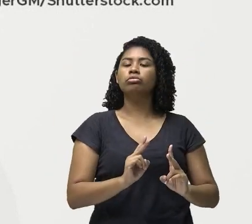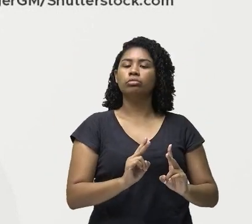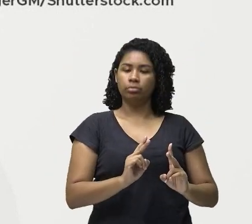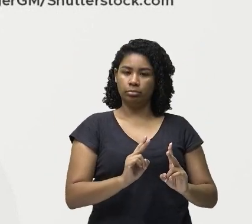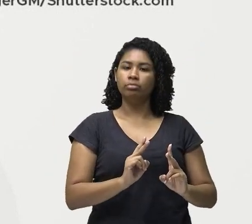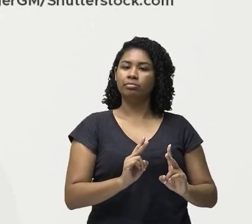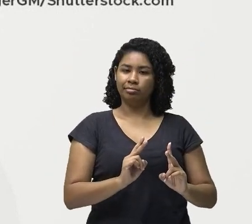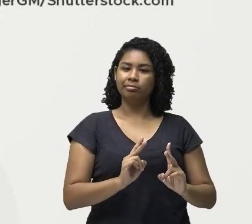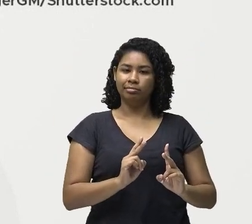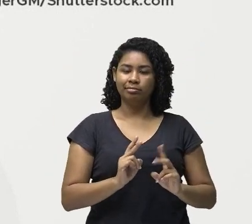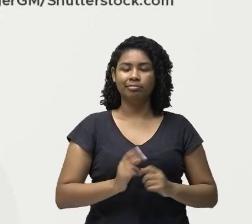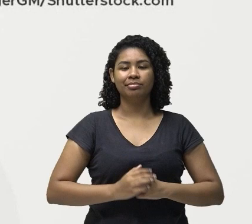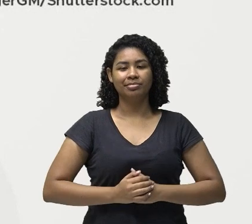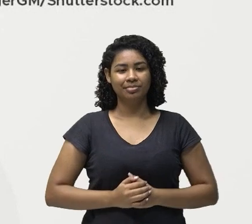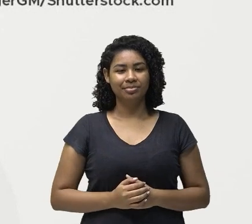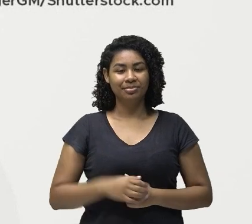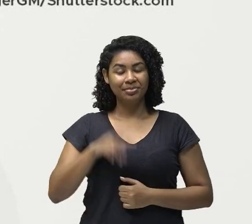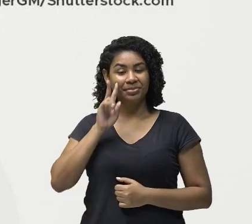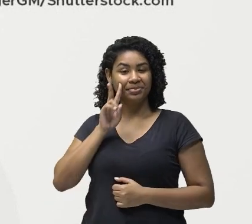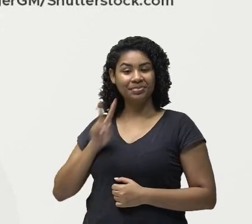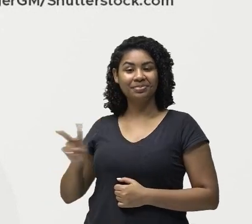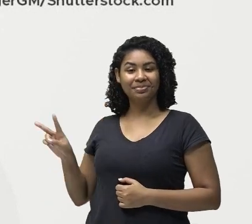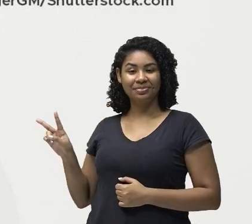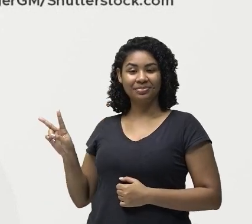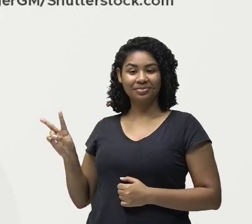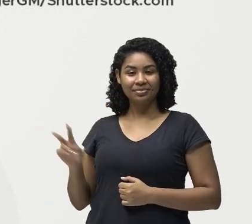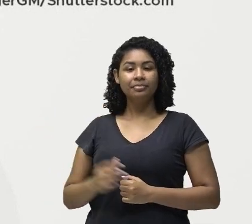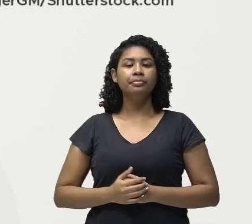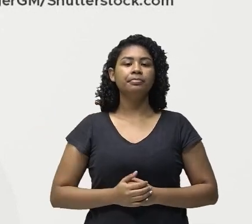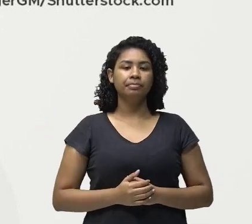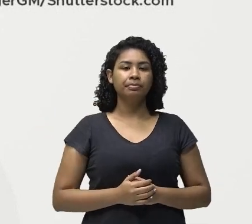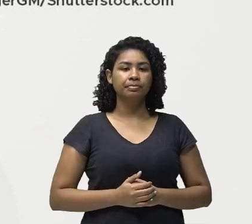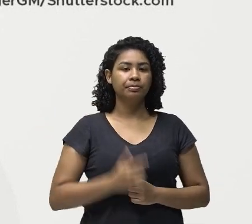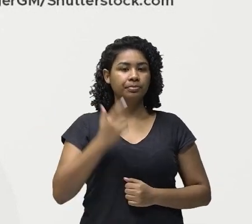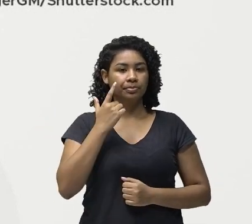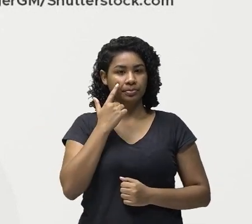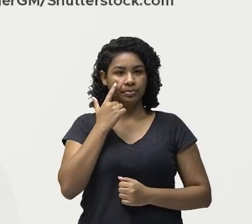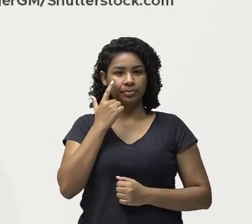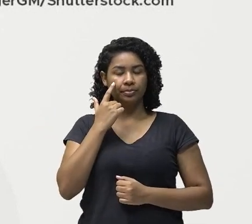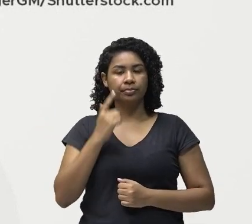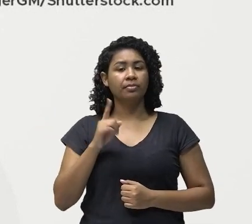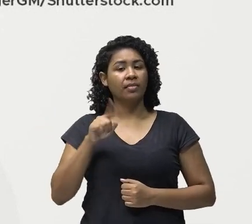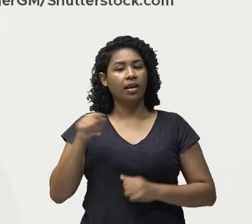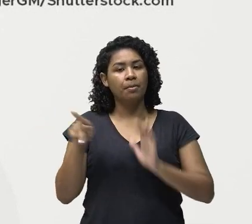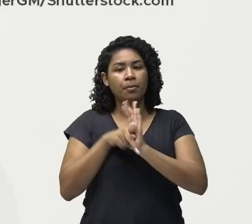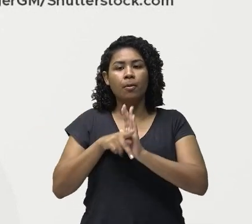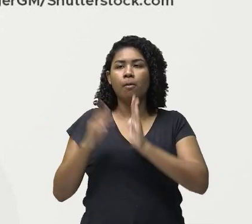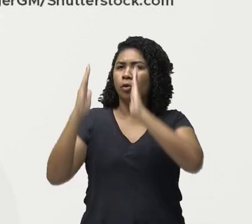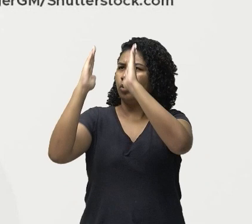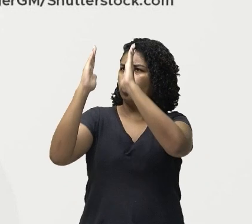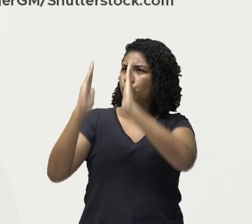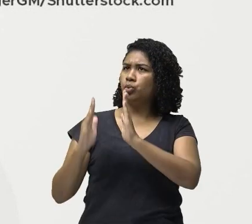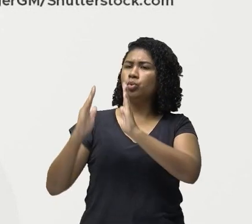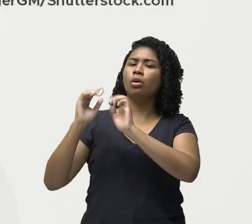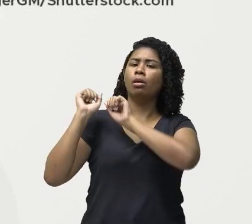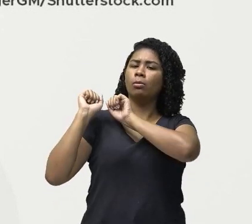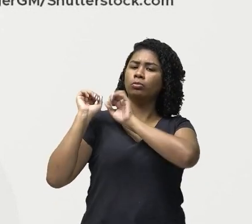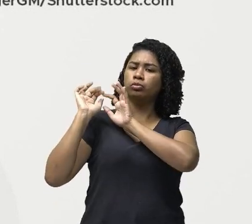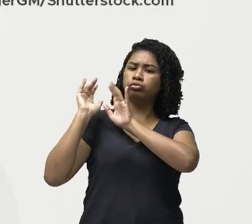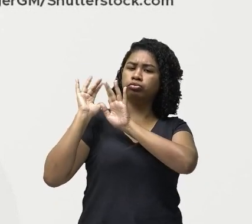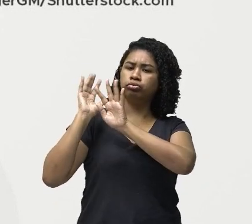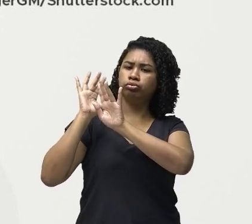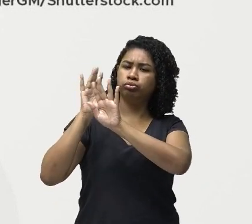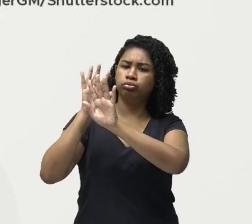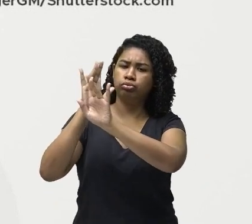horizontal, mais próximo à superfície da Terra. E a corrente de ar, ela vem como uma coluna, né? Aí, nessa